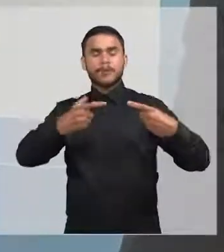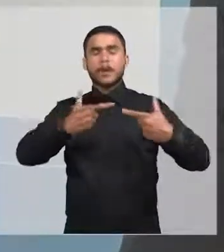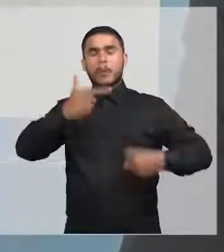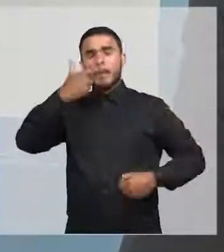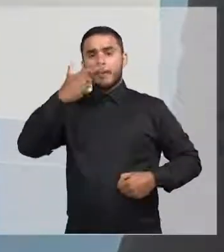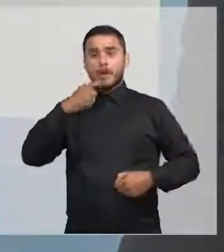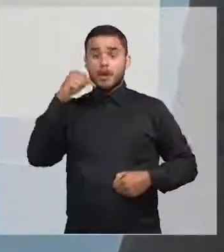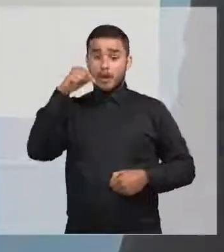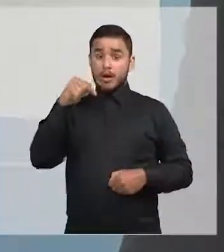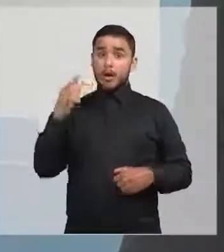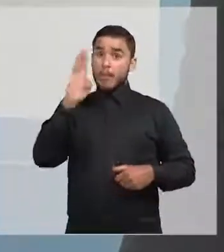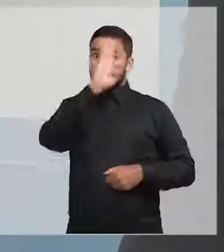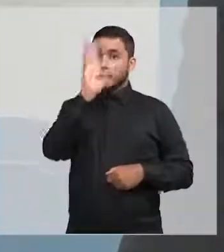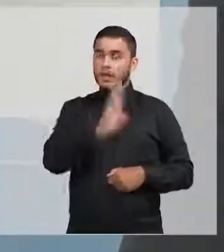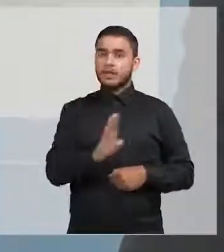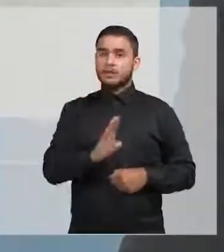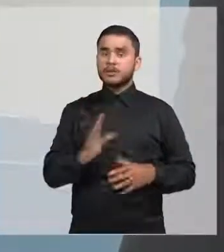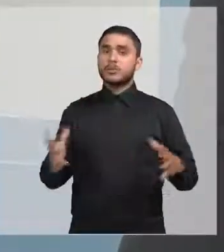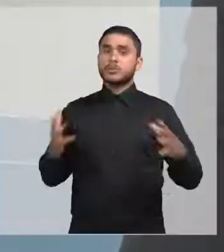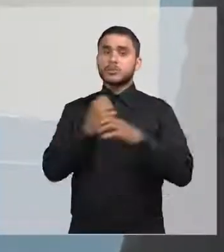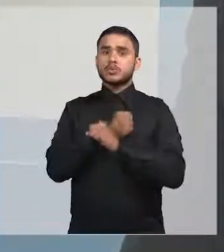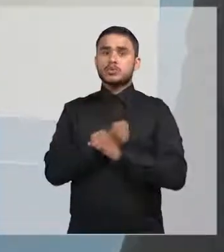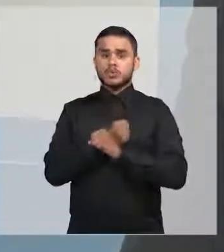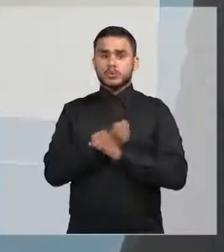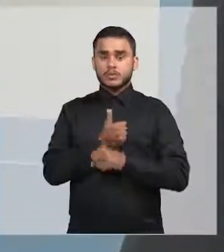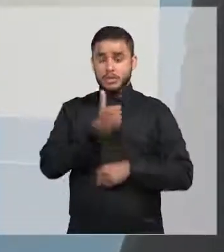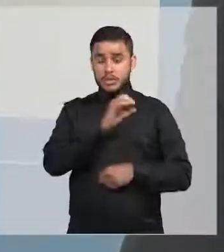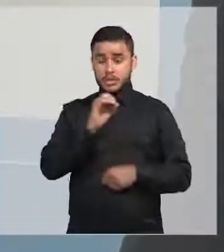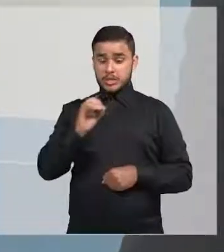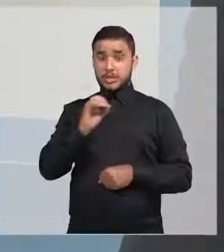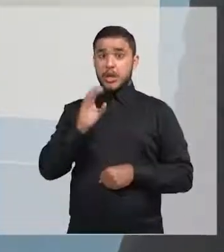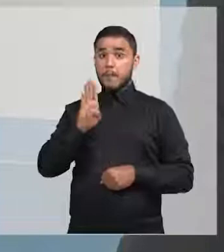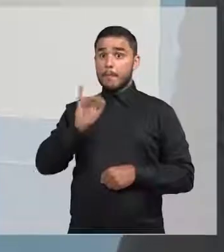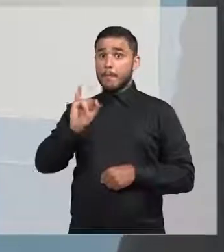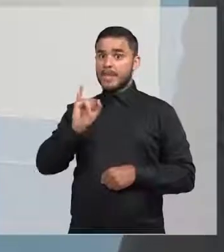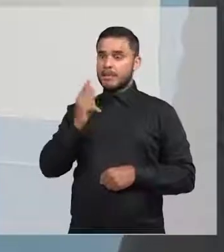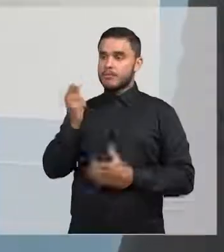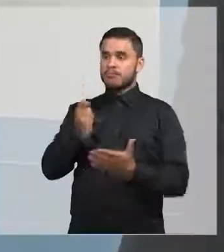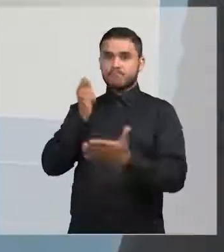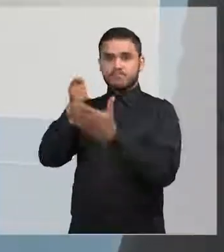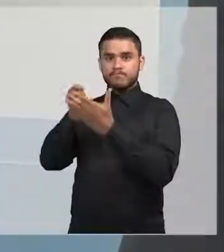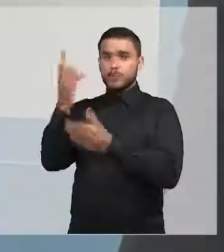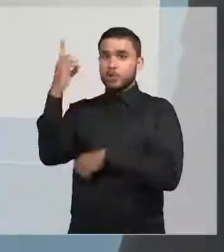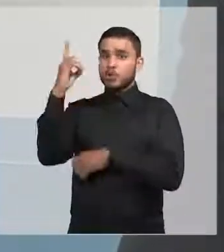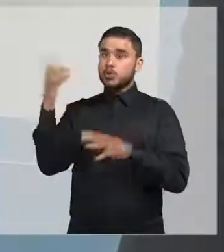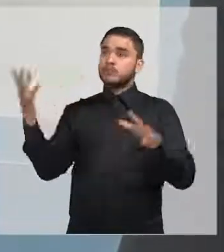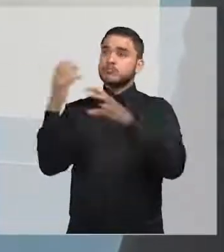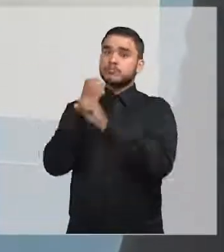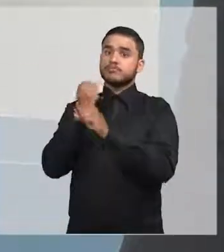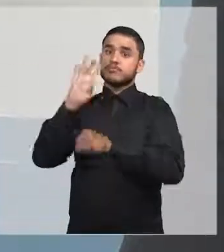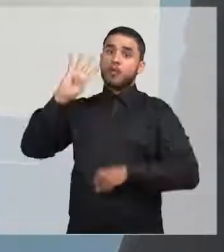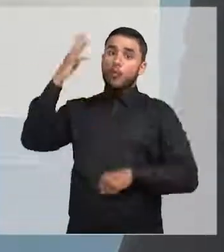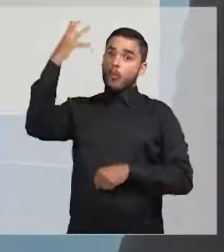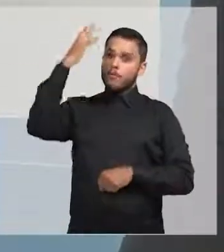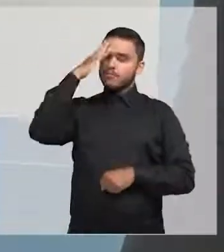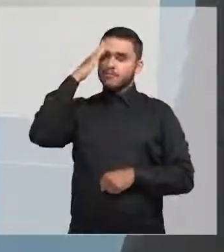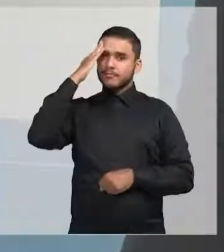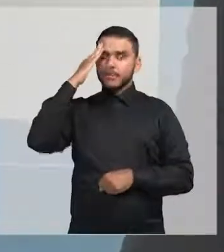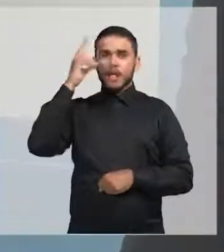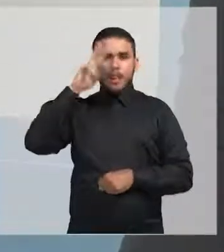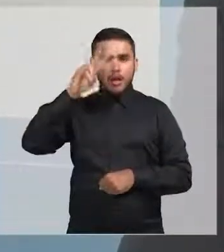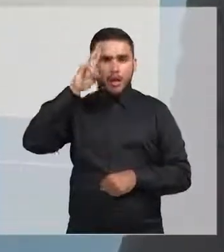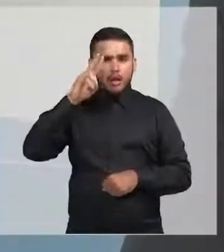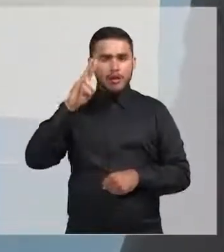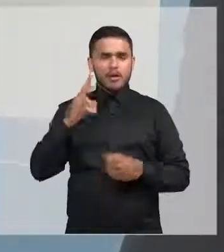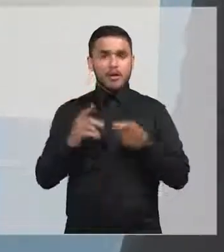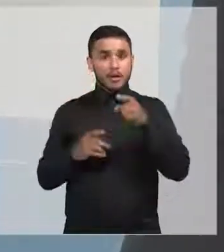400 bilhões. Vamos botar o dólar a R$4, ele botou 100 bilhões de dólares, é 400 bilhões de reais. Mas é mais, o Ciro falava